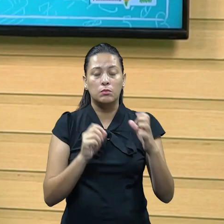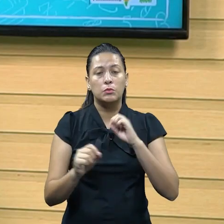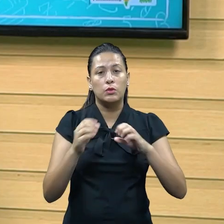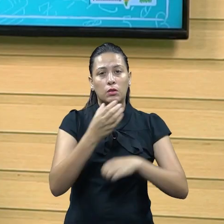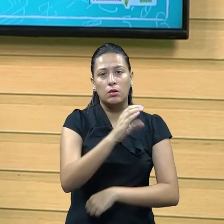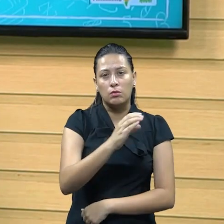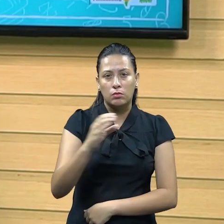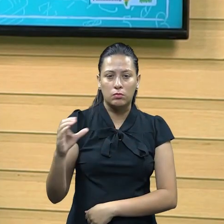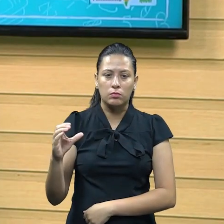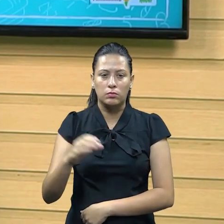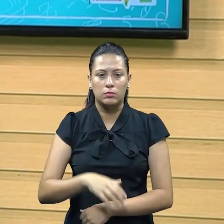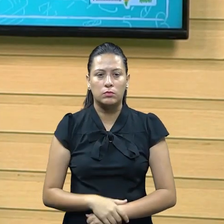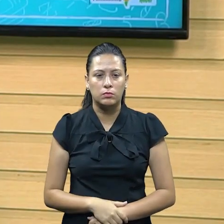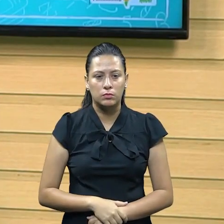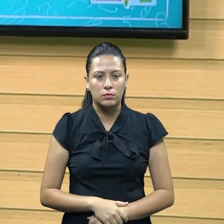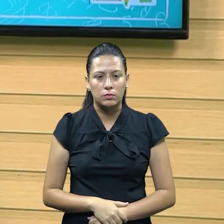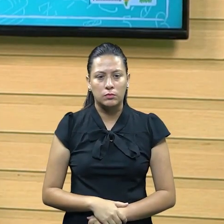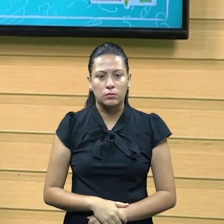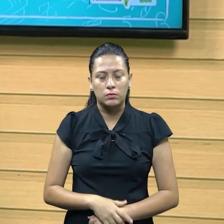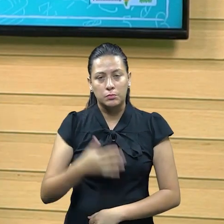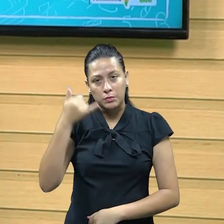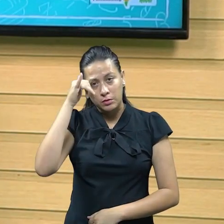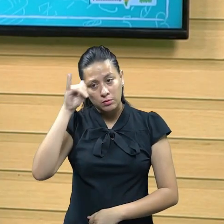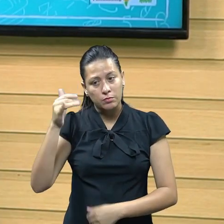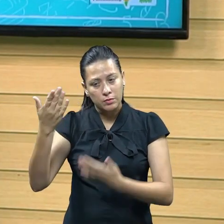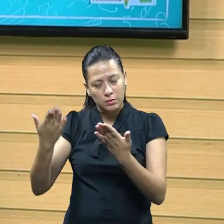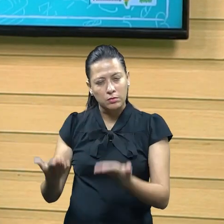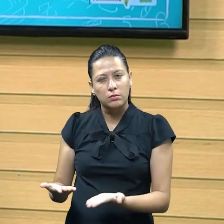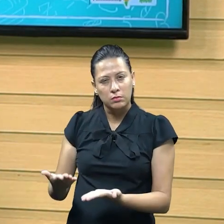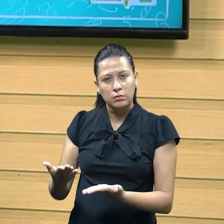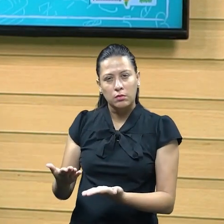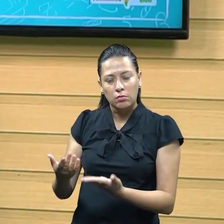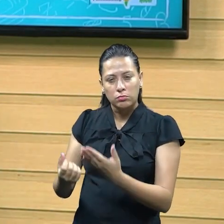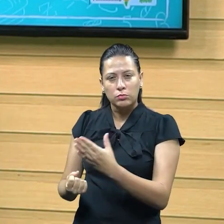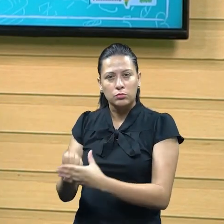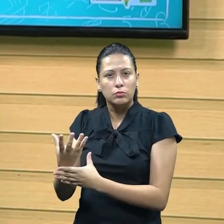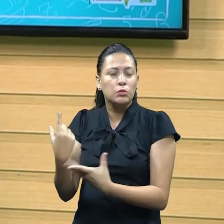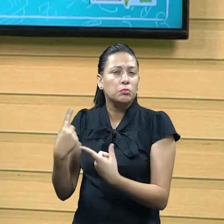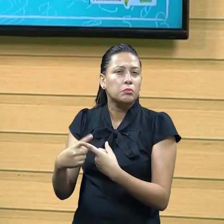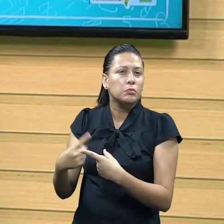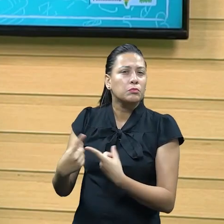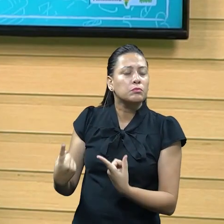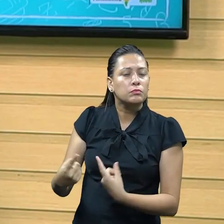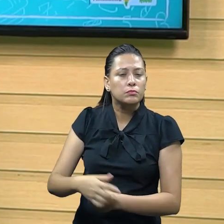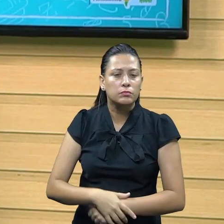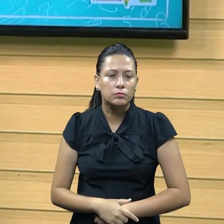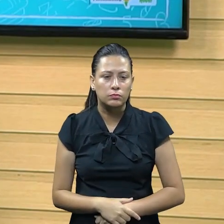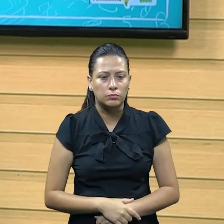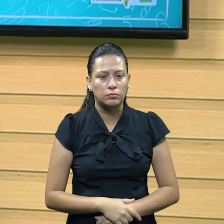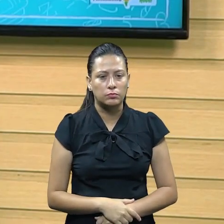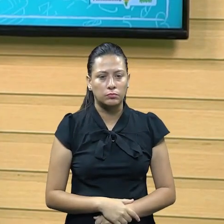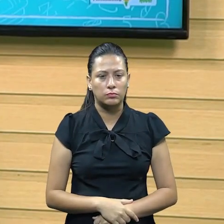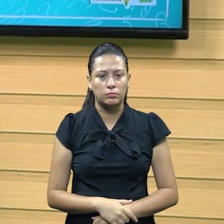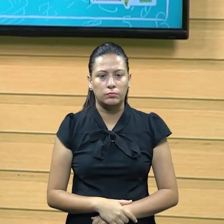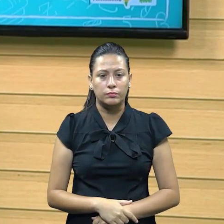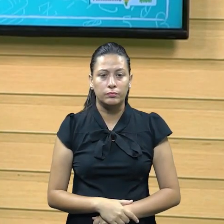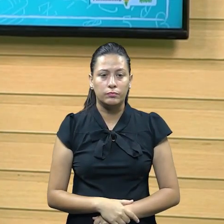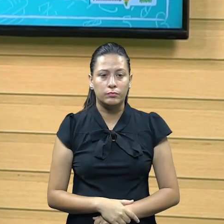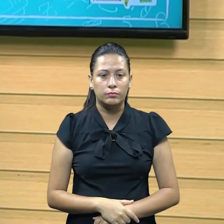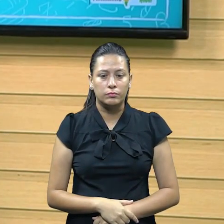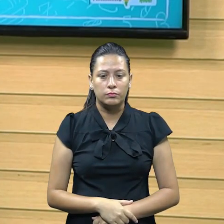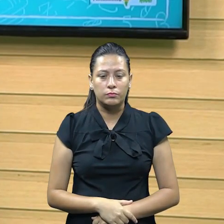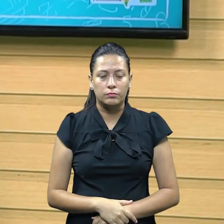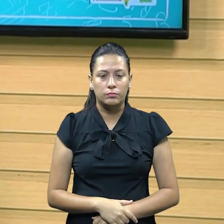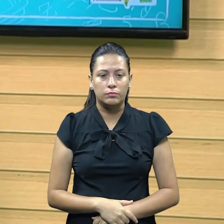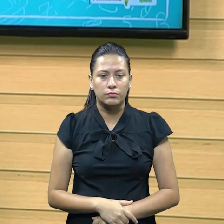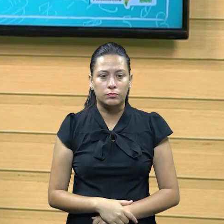corrente que não deveria aparecer ali, mas que aparece, por que ela aparece? Ela aparece justamente porque no nosso